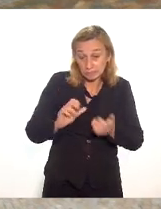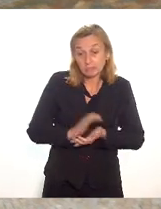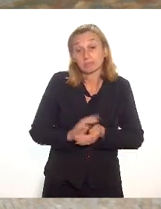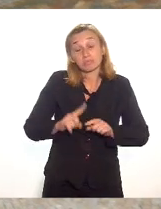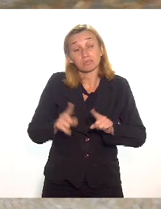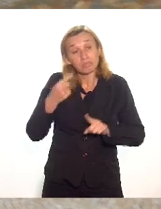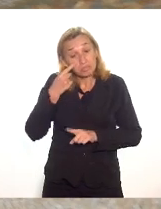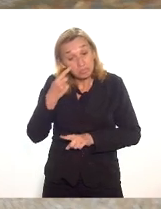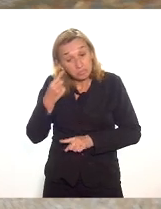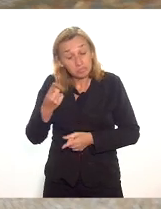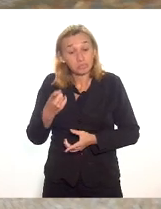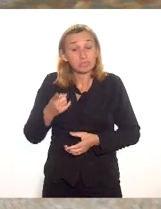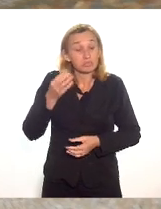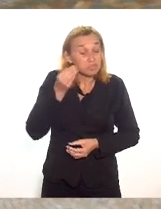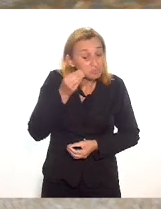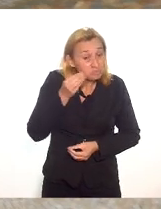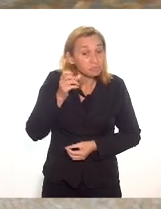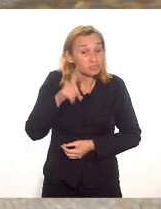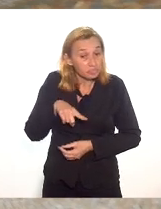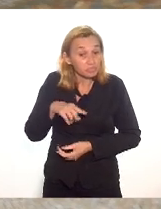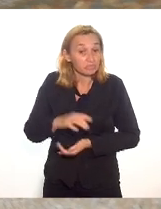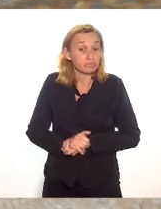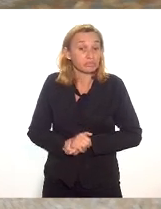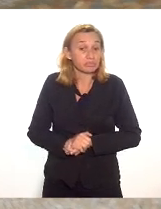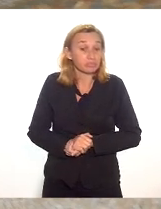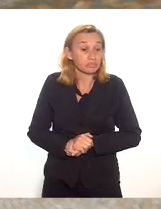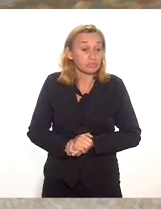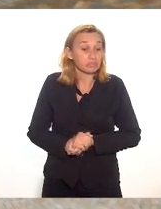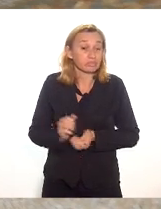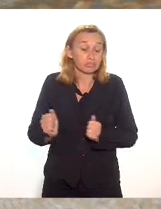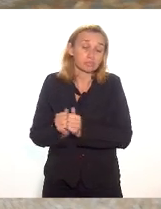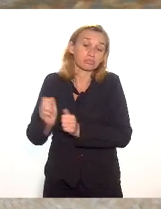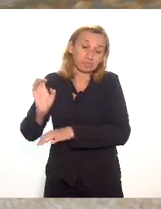Mas eu via que a oportunidade era em cima